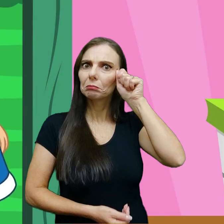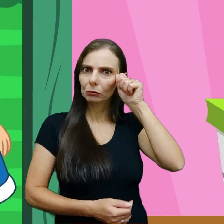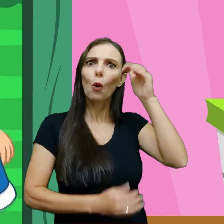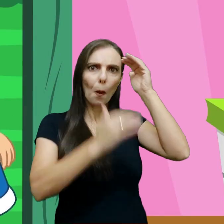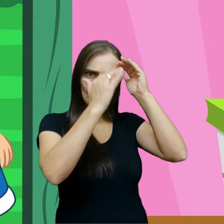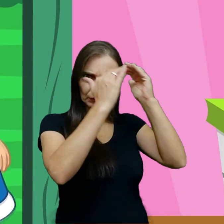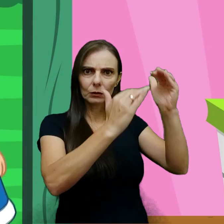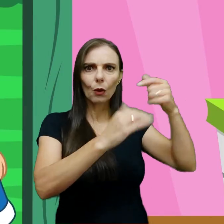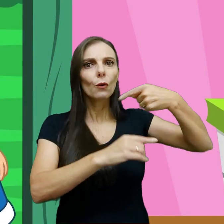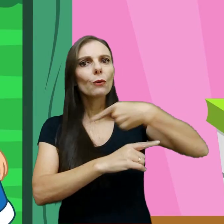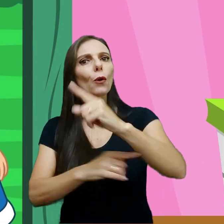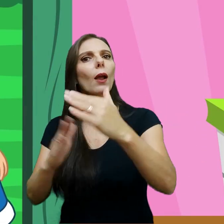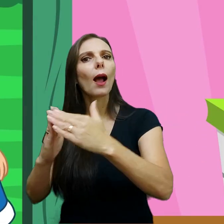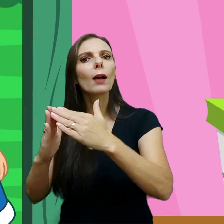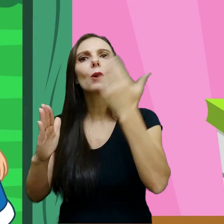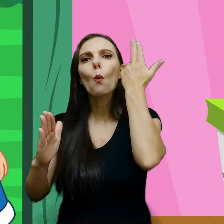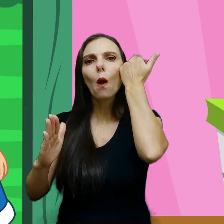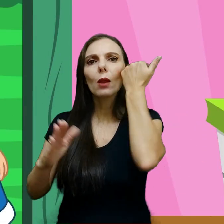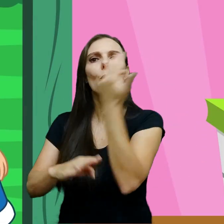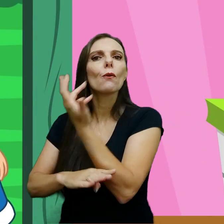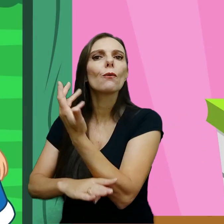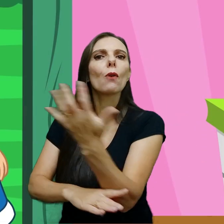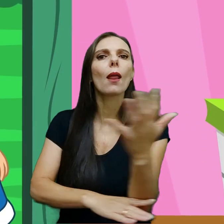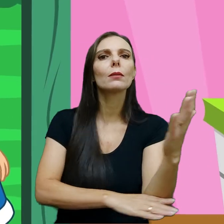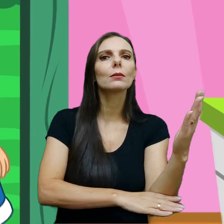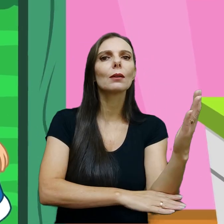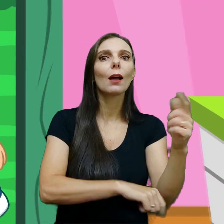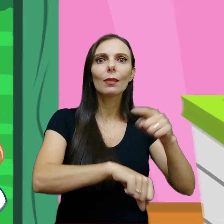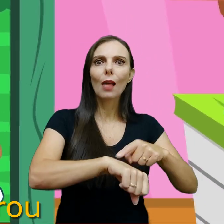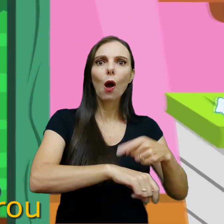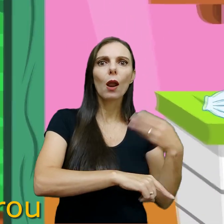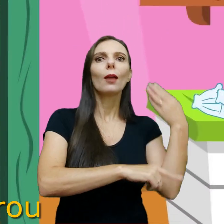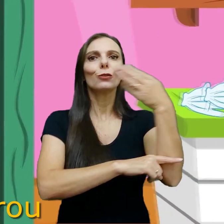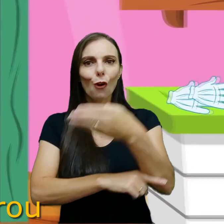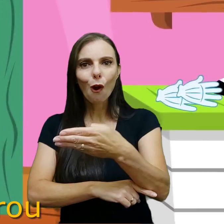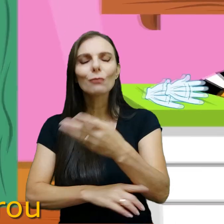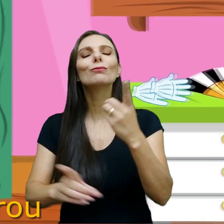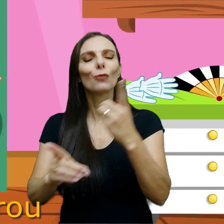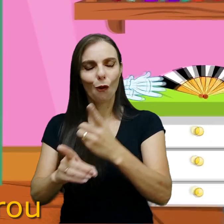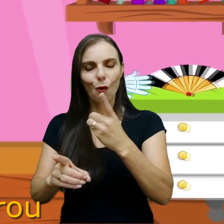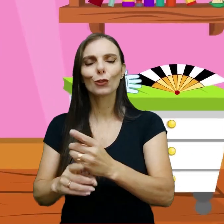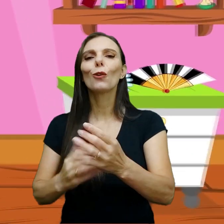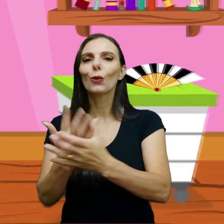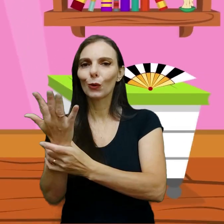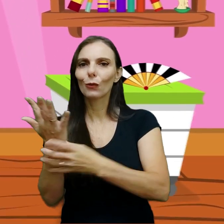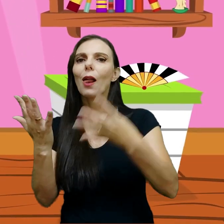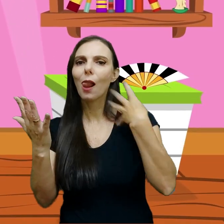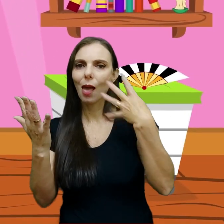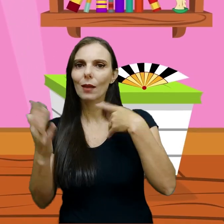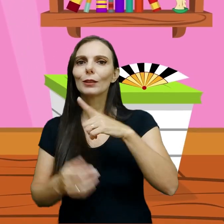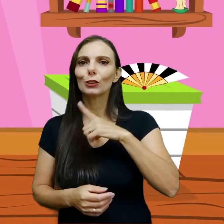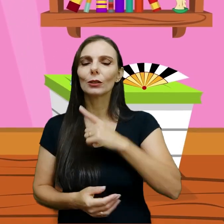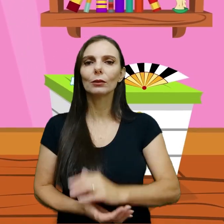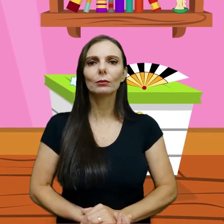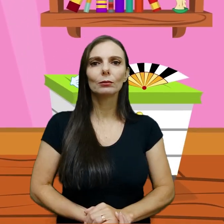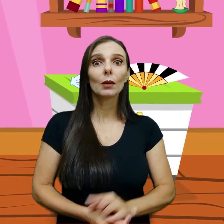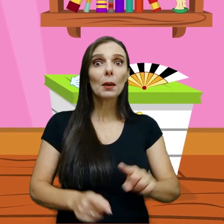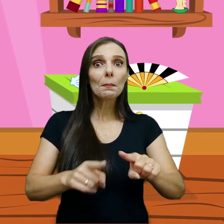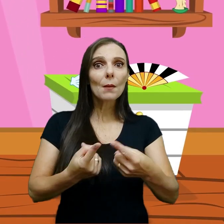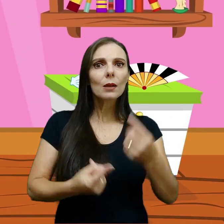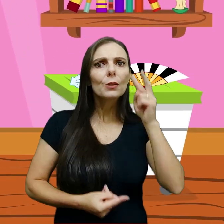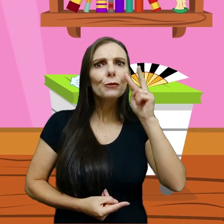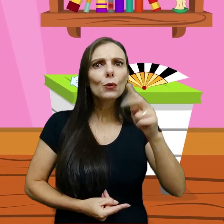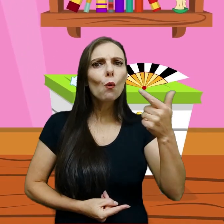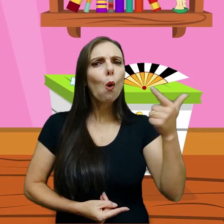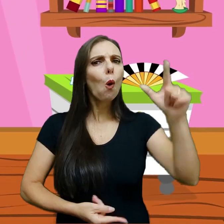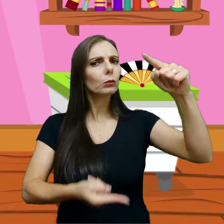Alice foi até a casa do coelho na floresta. Quando ela entrou, ela imediatamente encontrou suas luvas e leque. Mas